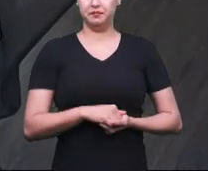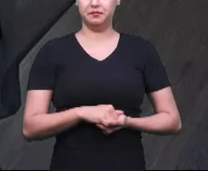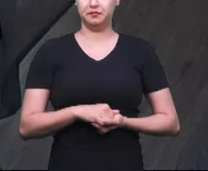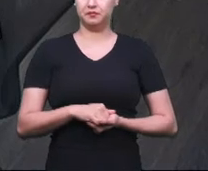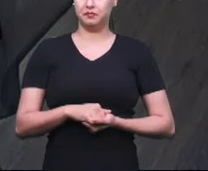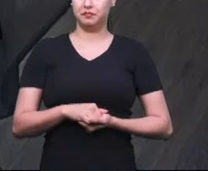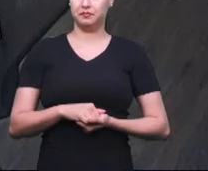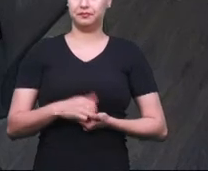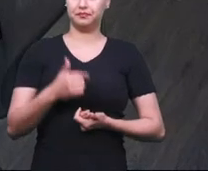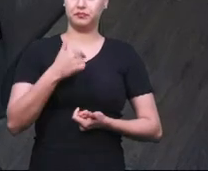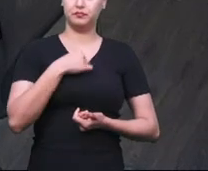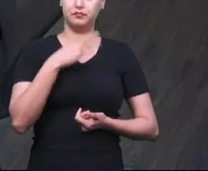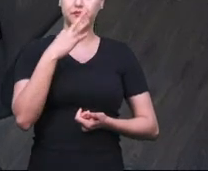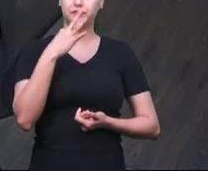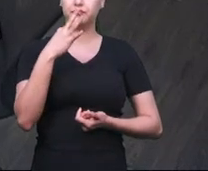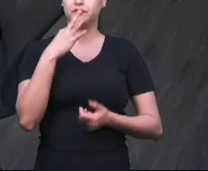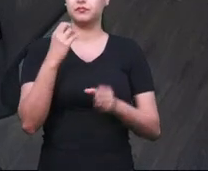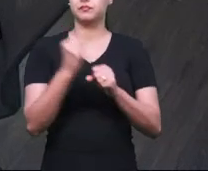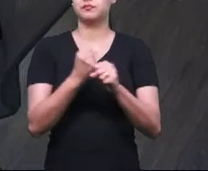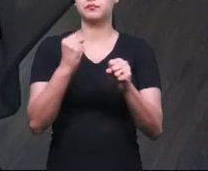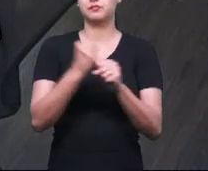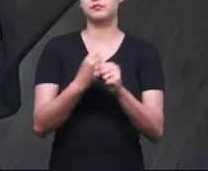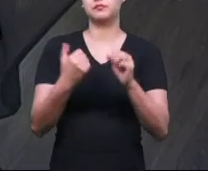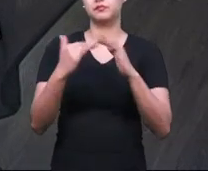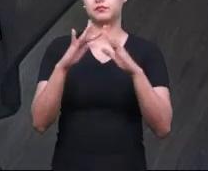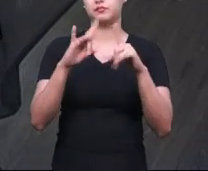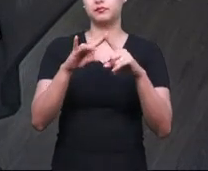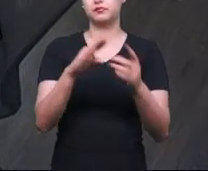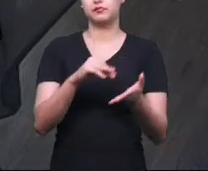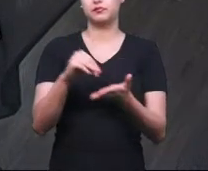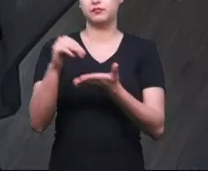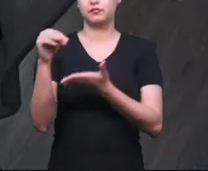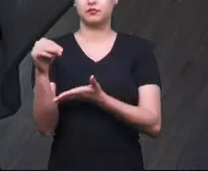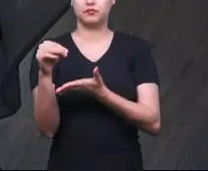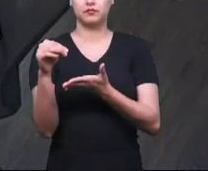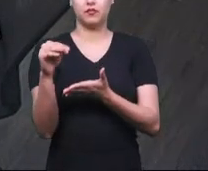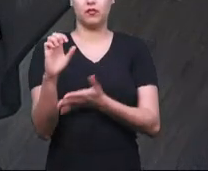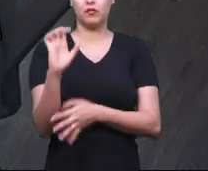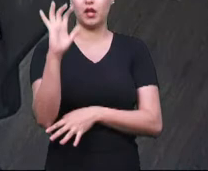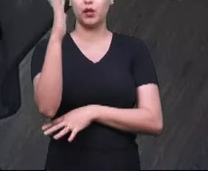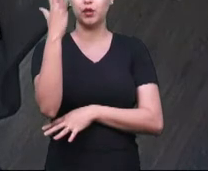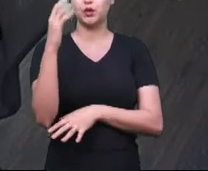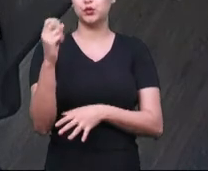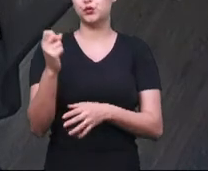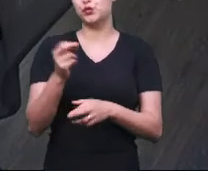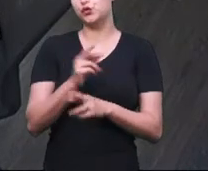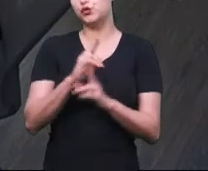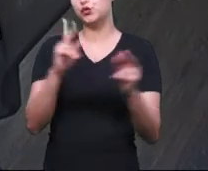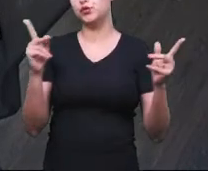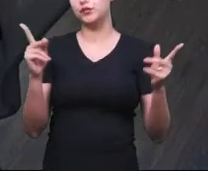eu conheci a obra de uma forma assim muito diferente, porque